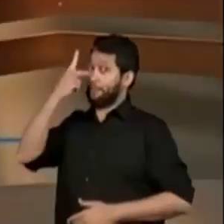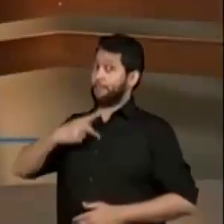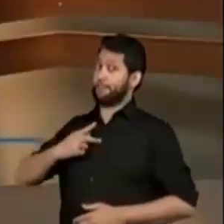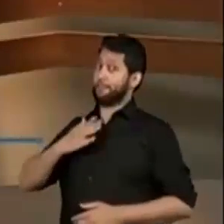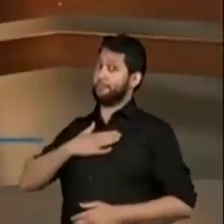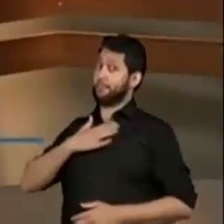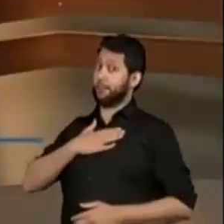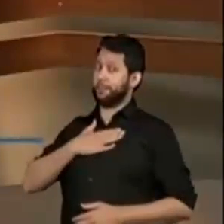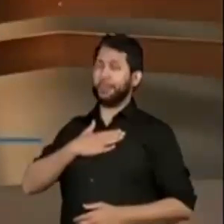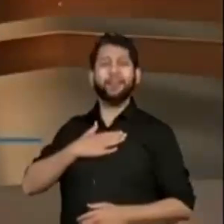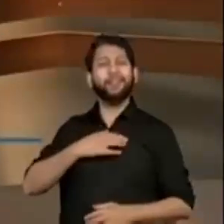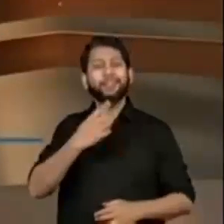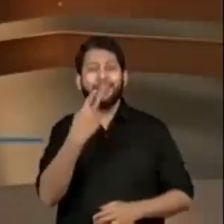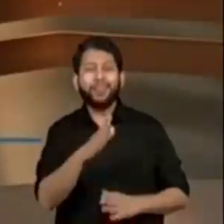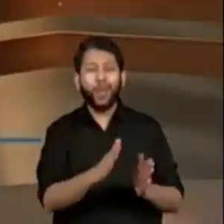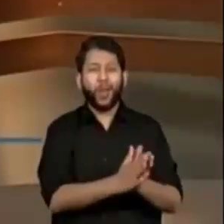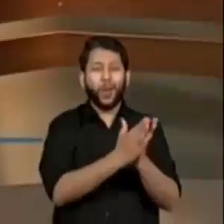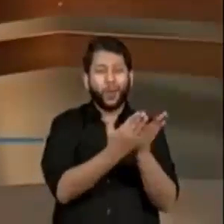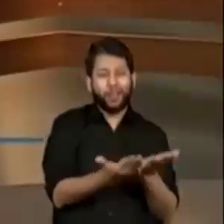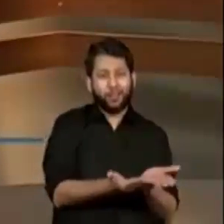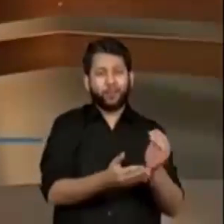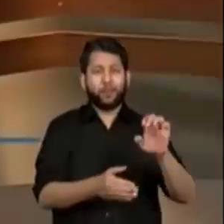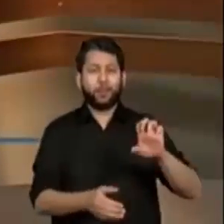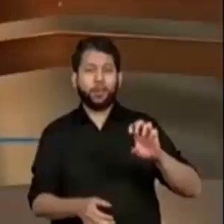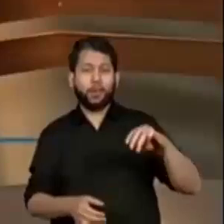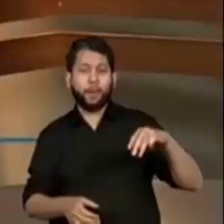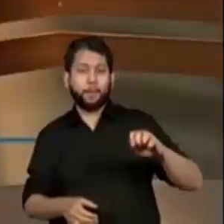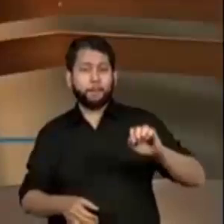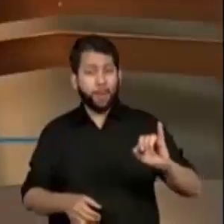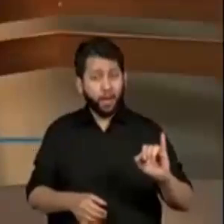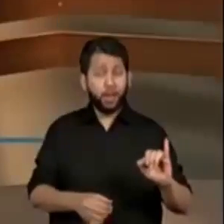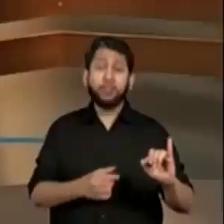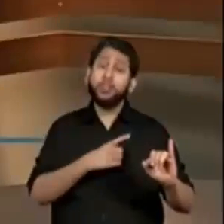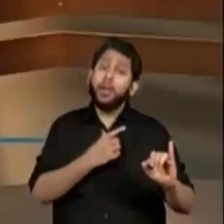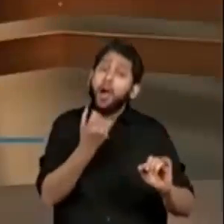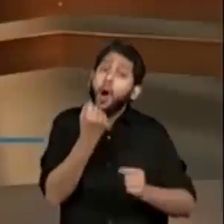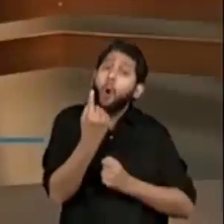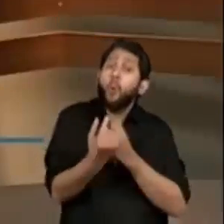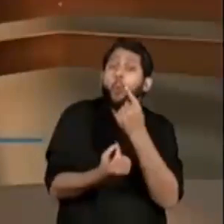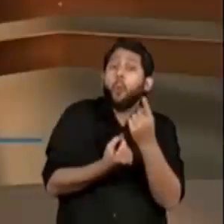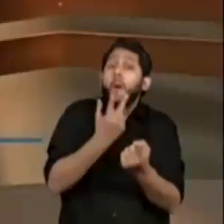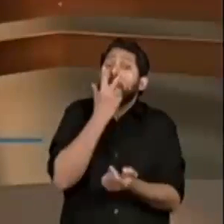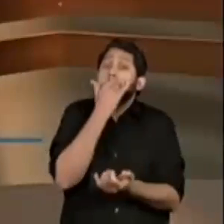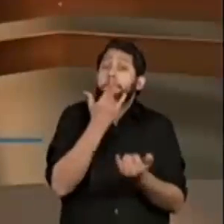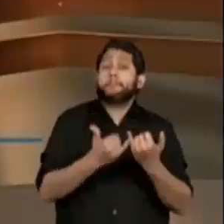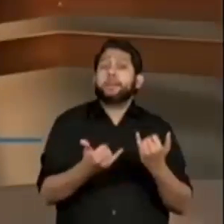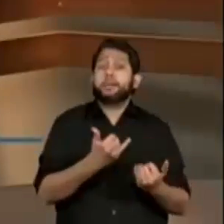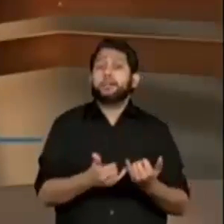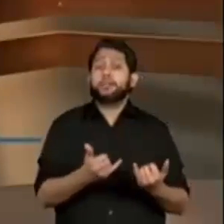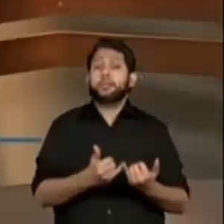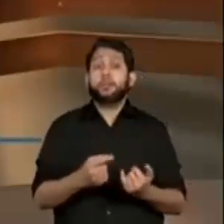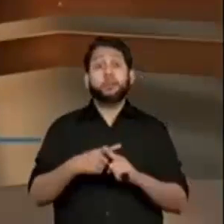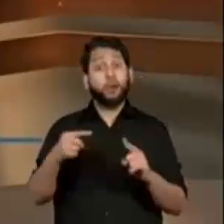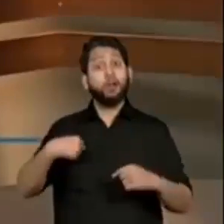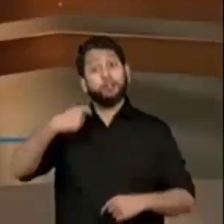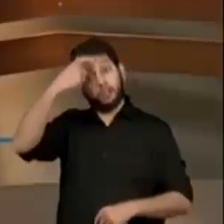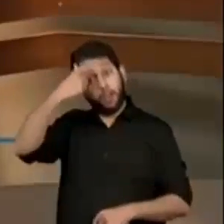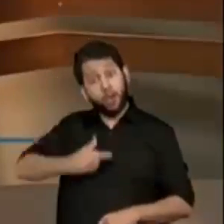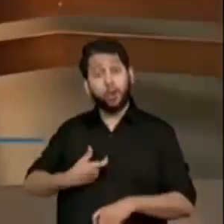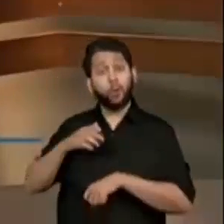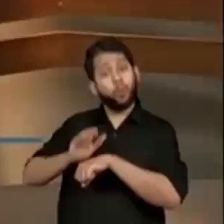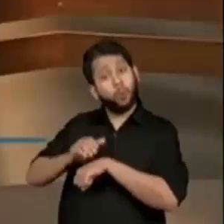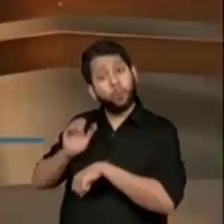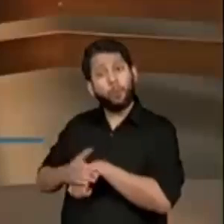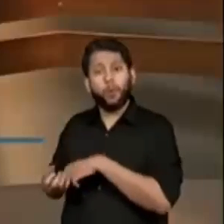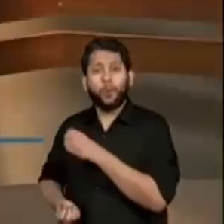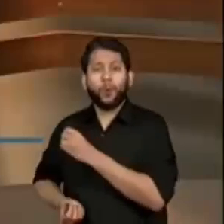no EMAI. Logo mais eu dou a dica, dou a página lá, que vocês vão encontrar exercícios bem parecidos, ok? Mas as aulas em si, o conteúdo em